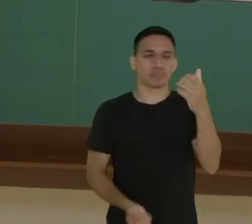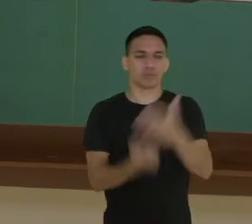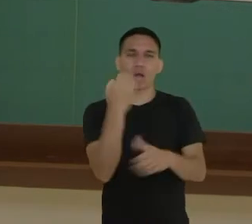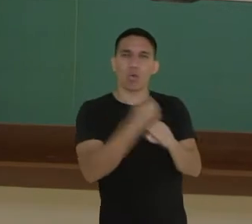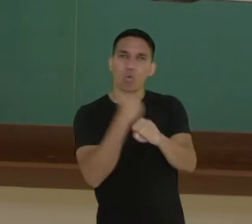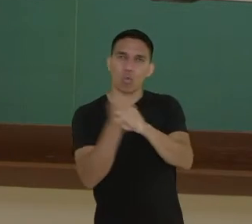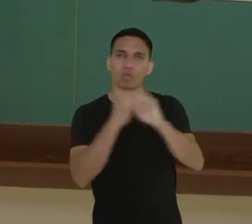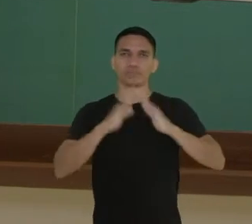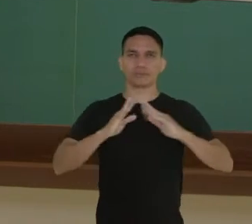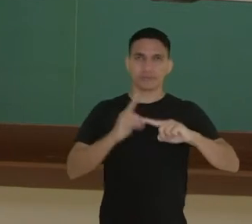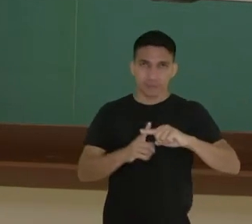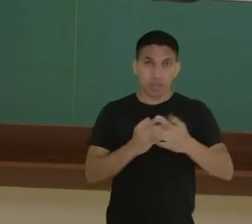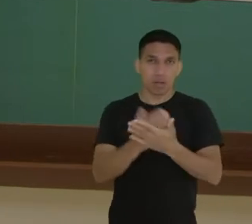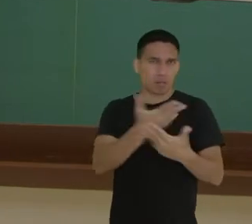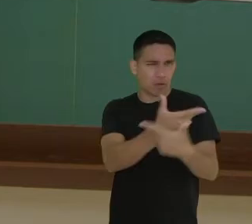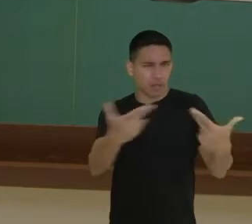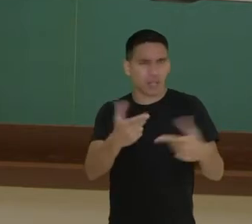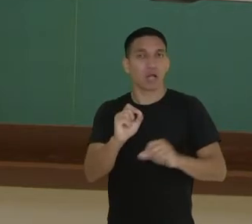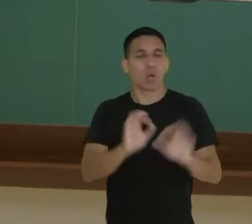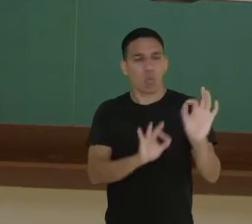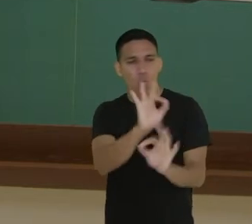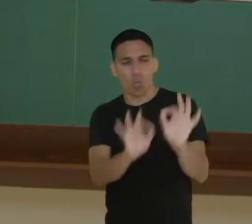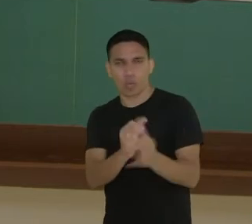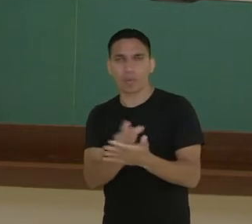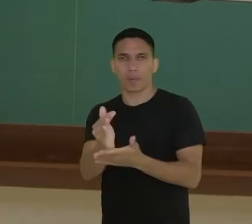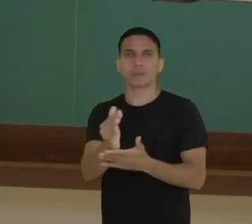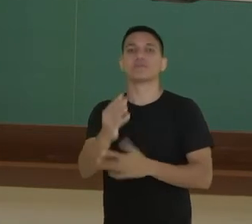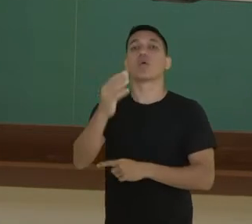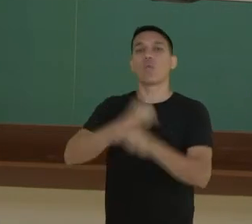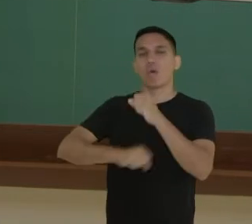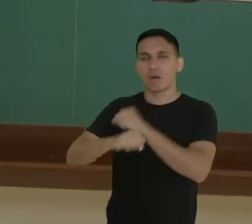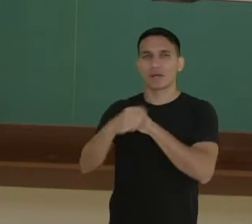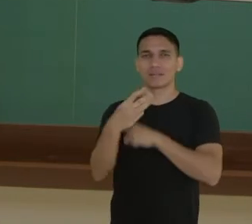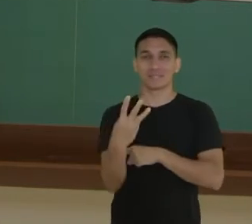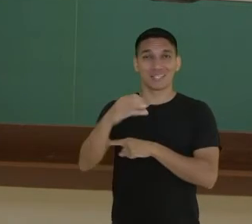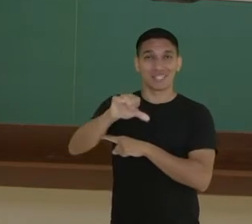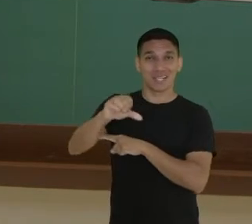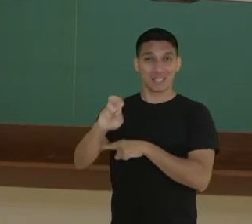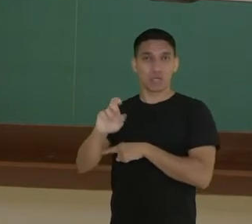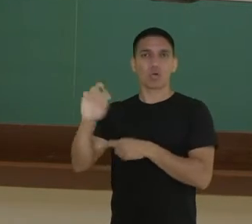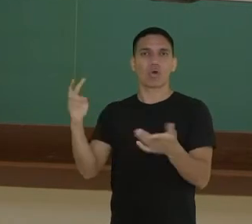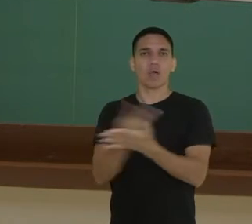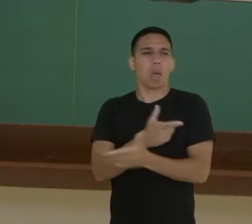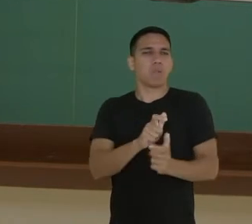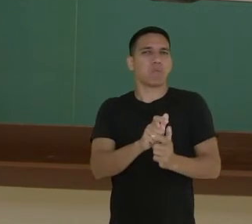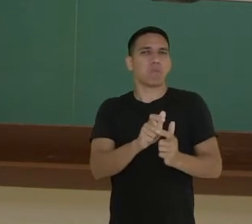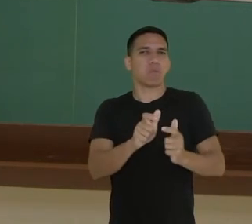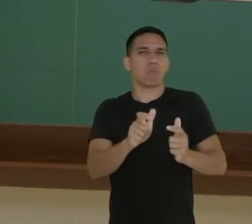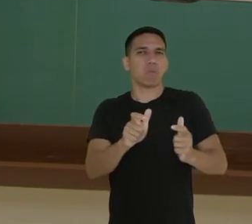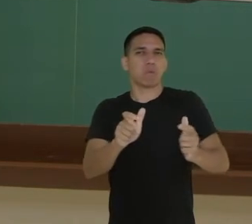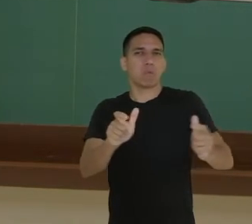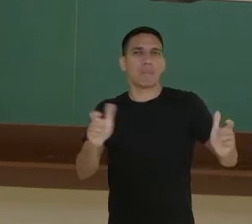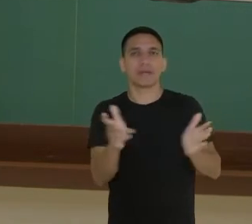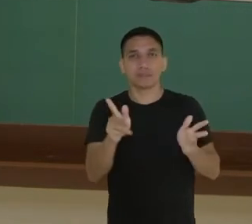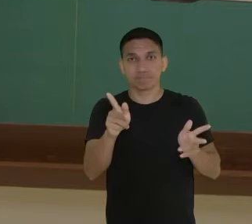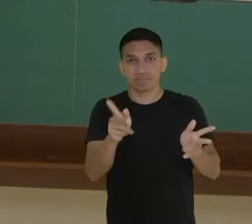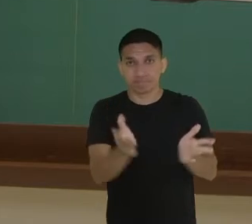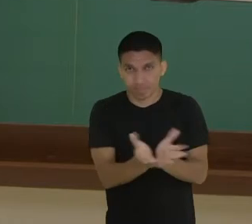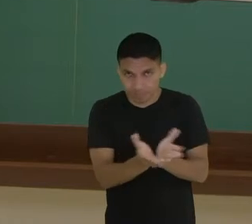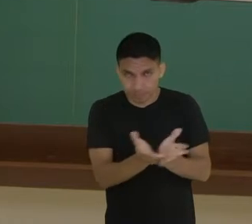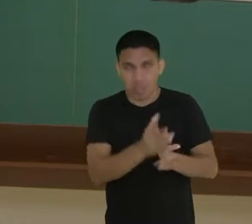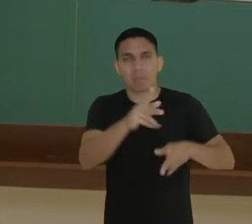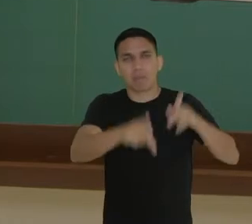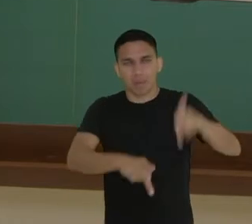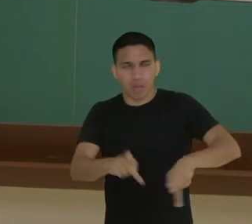mais. Então ela vai começar a se organizar. Em 395, com a crescente do cristianismo no Império Romano,